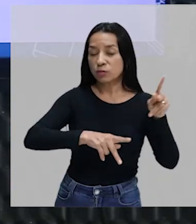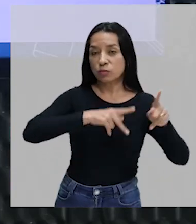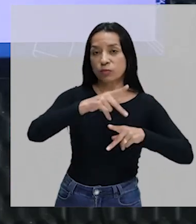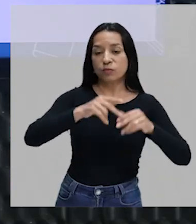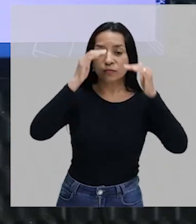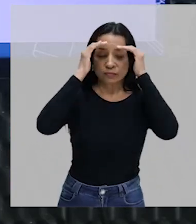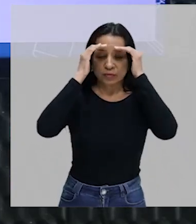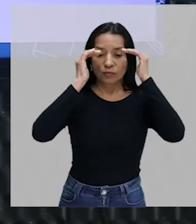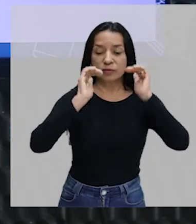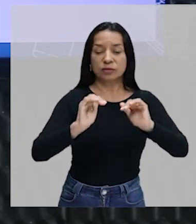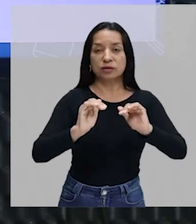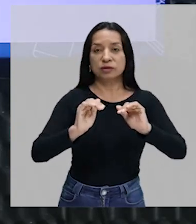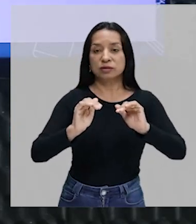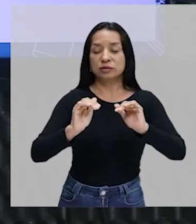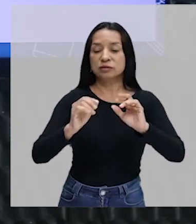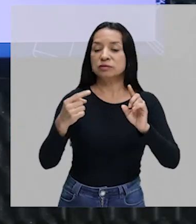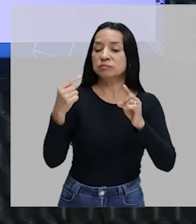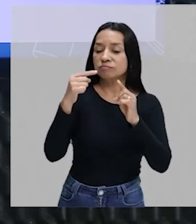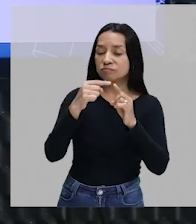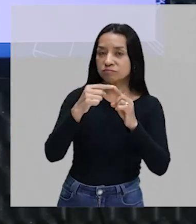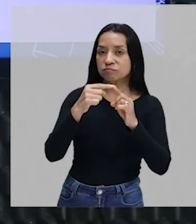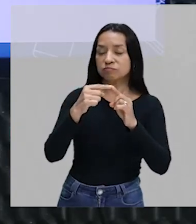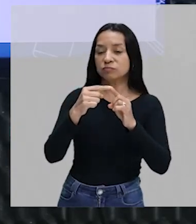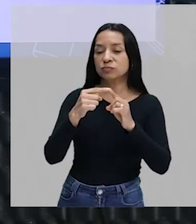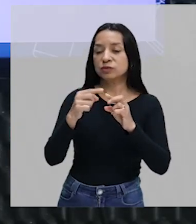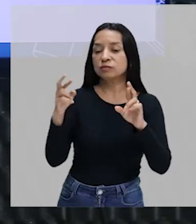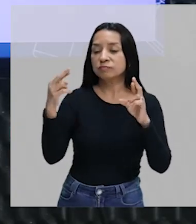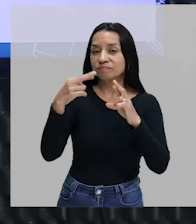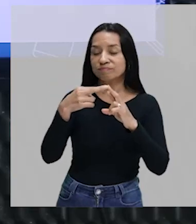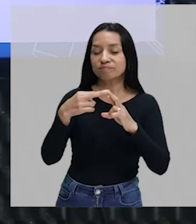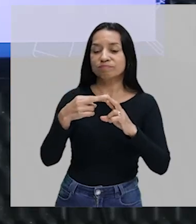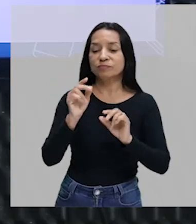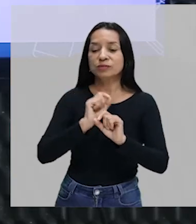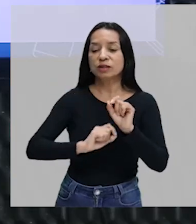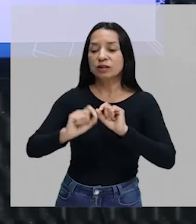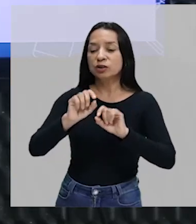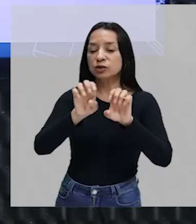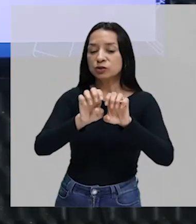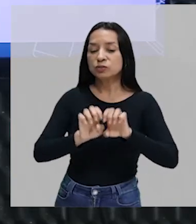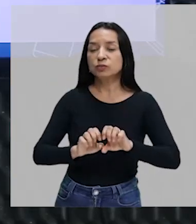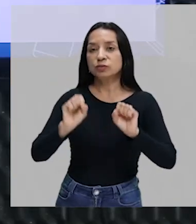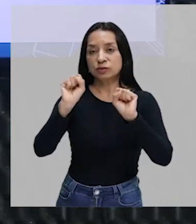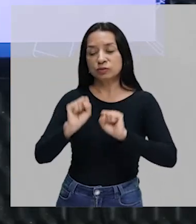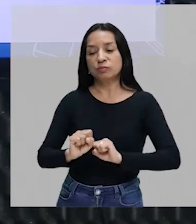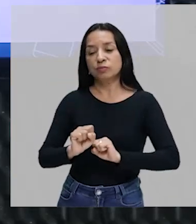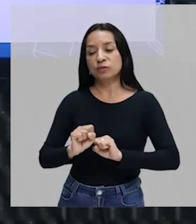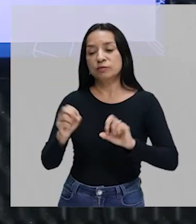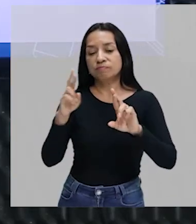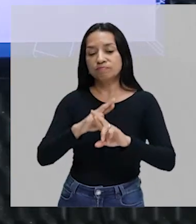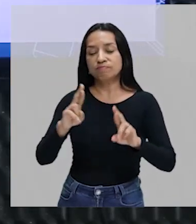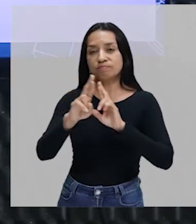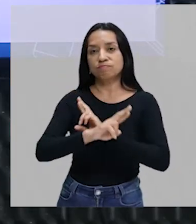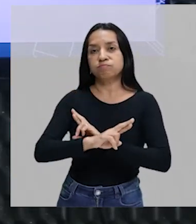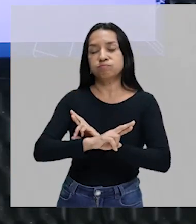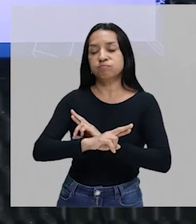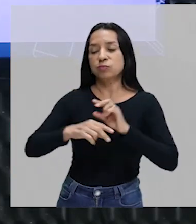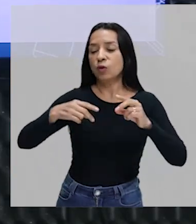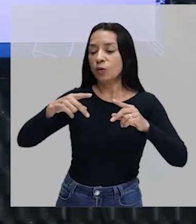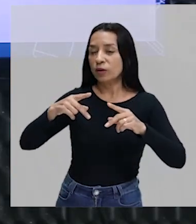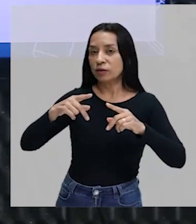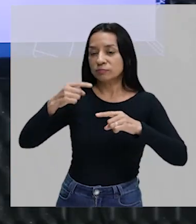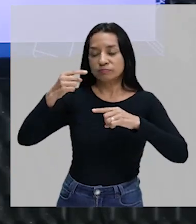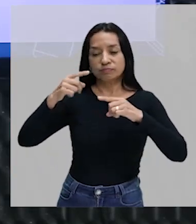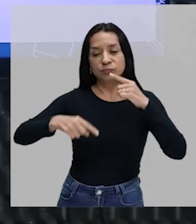às estruturas e às relações de poder que acontecem no campo da política. Vou repetir para você. Forma de